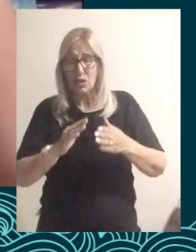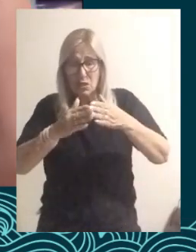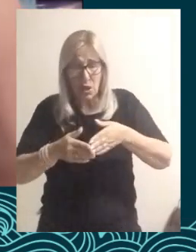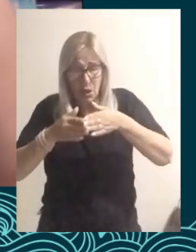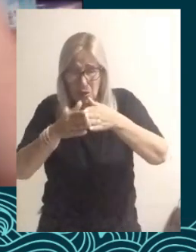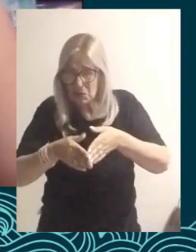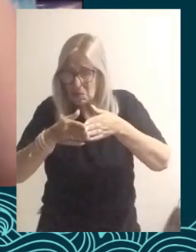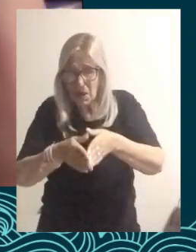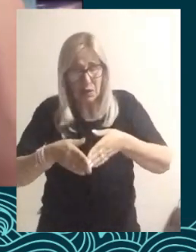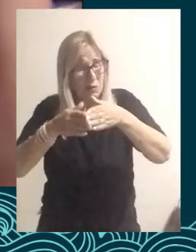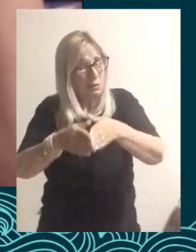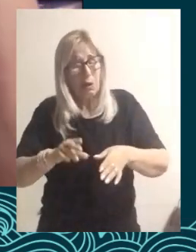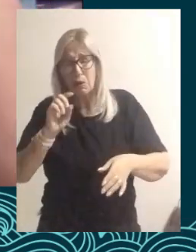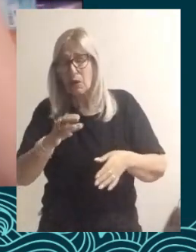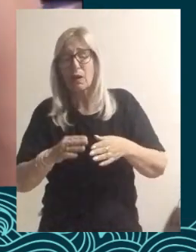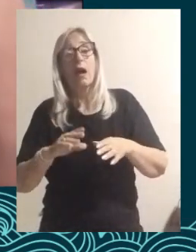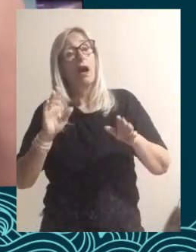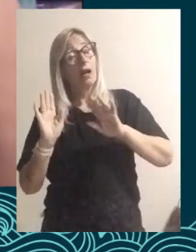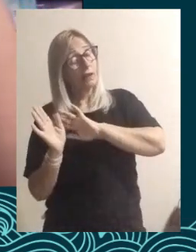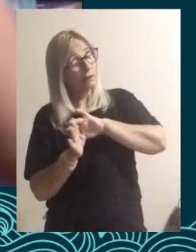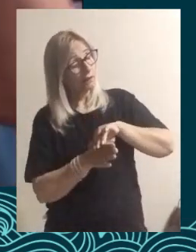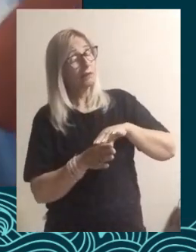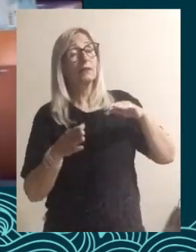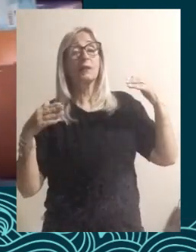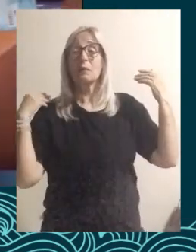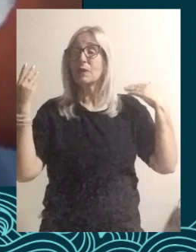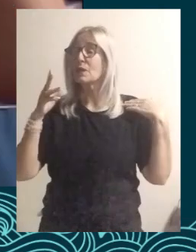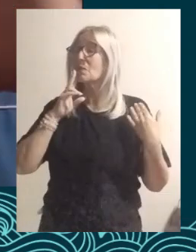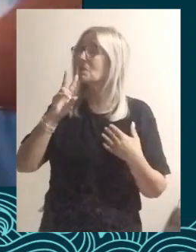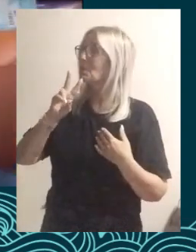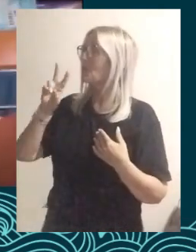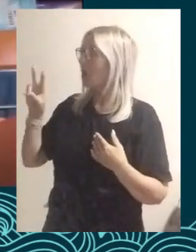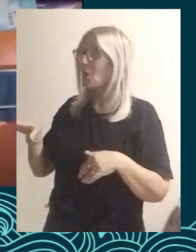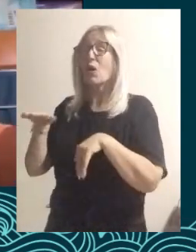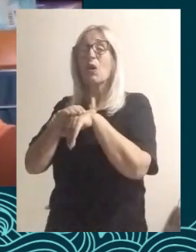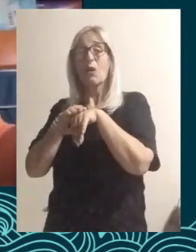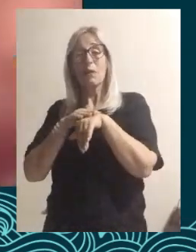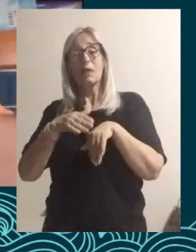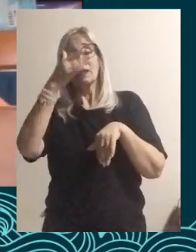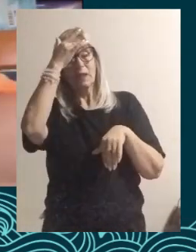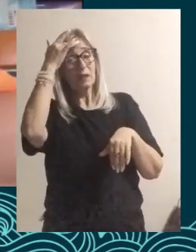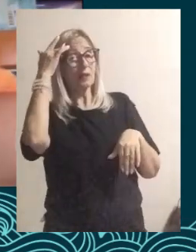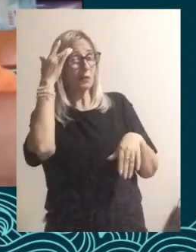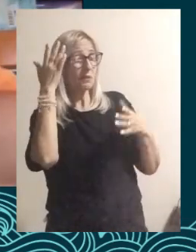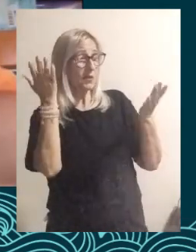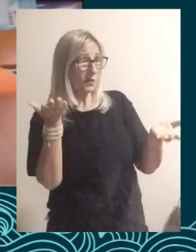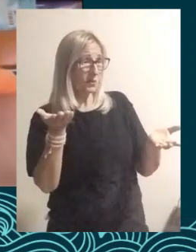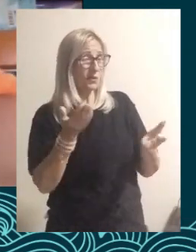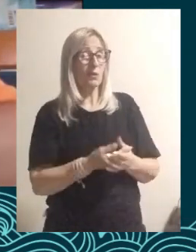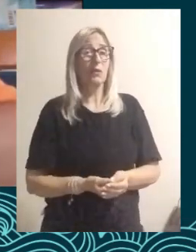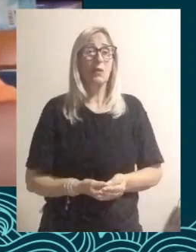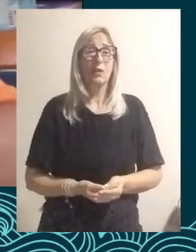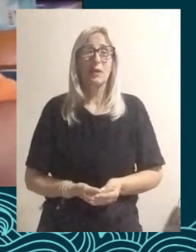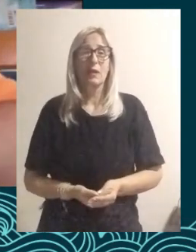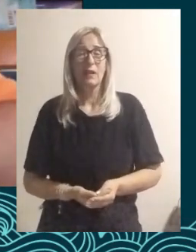gastar todo o tempo possível só no barco. Eu vou tentar, pelo menos, passear de vez em quando para conhecer o lugar. Vou tentar conversar mais com as pessoas.